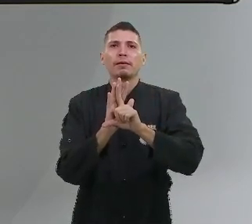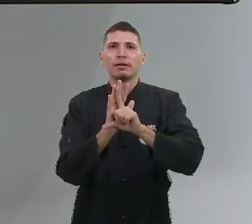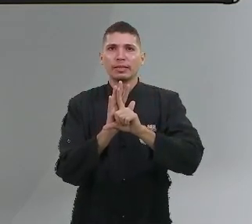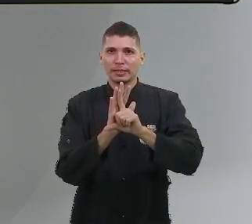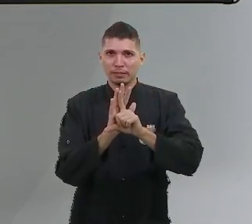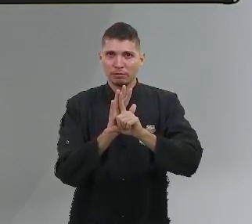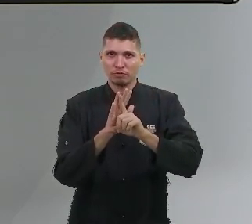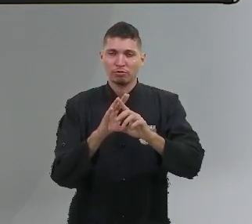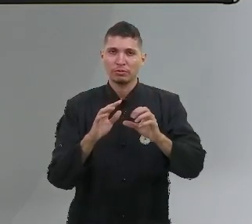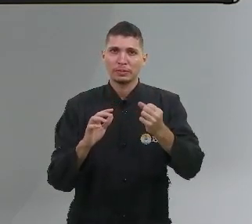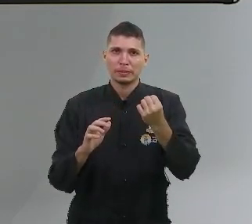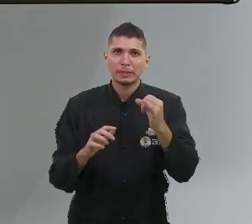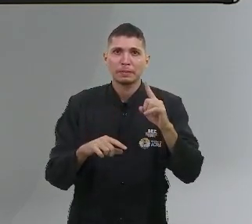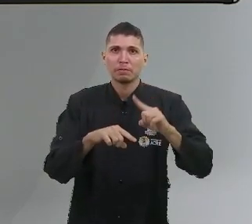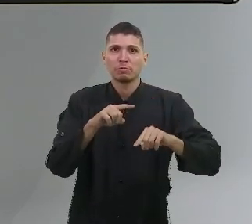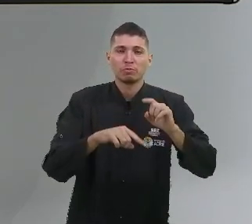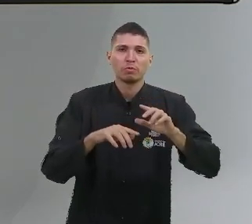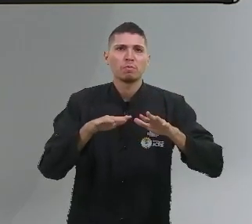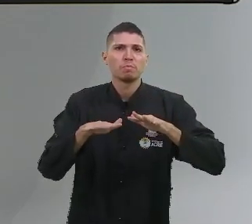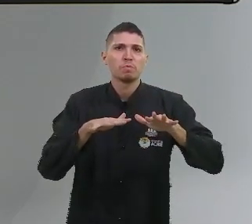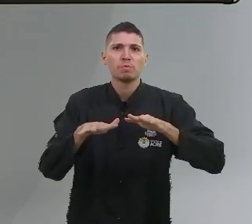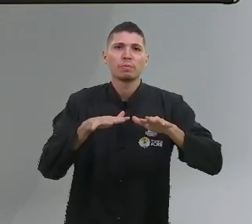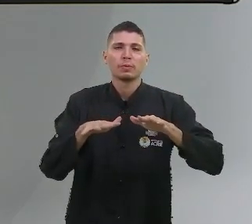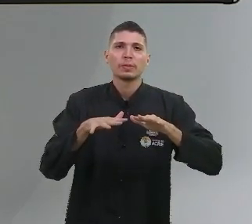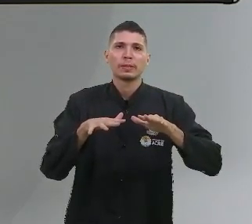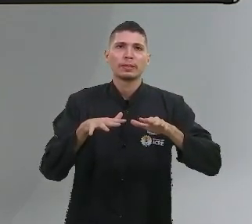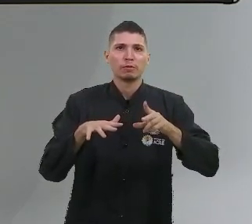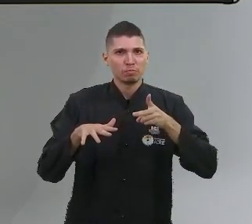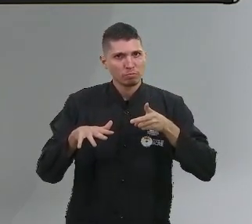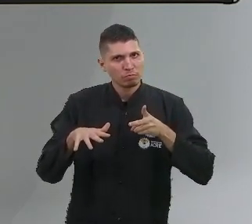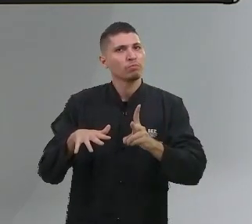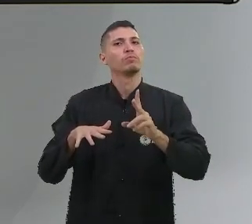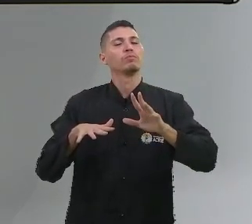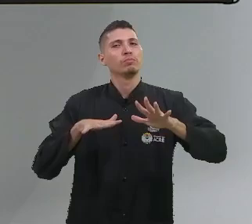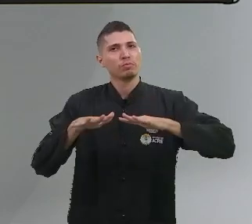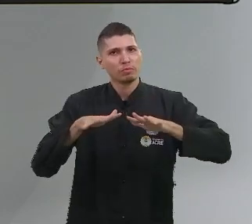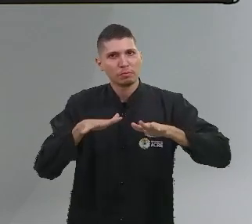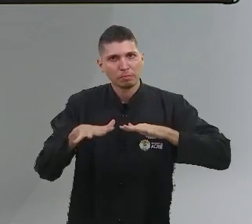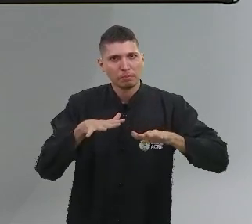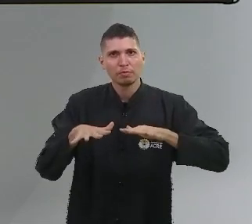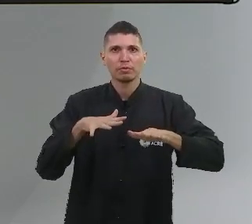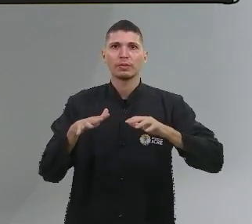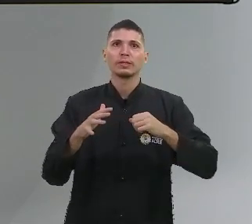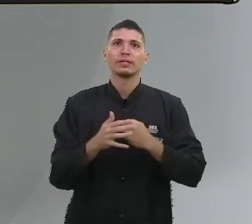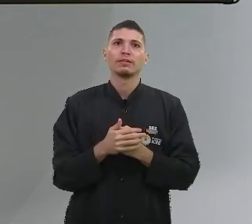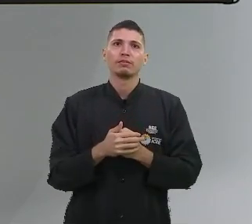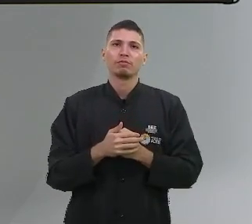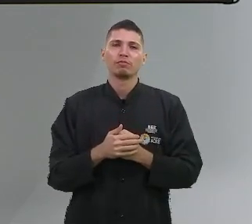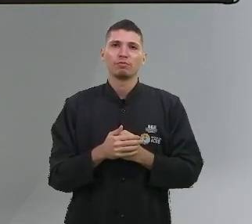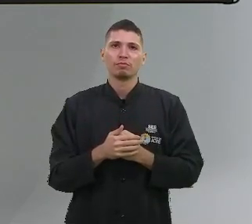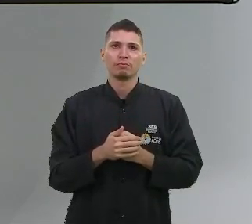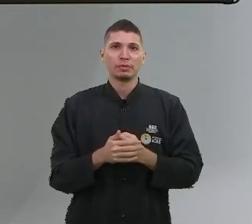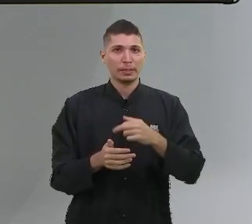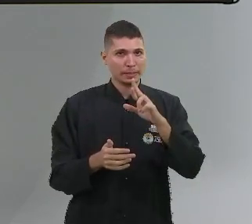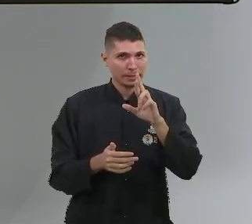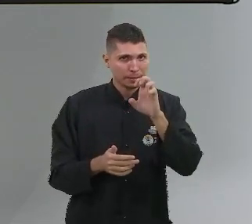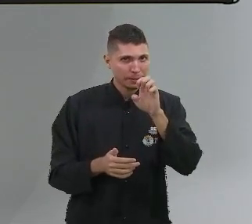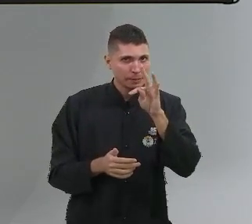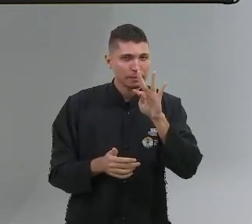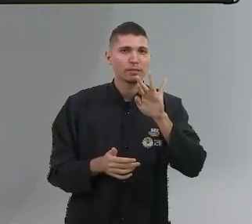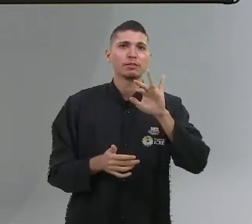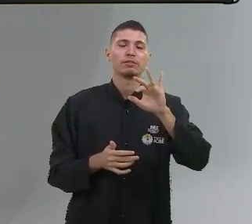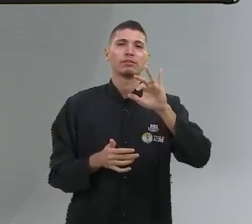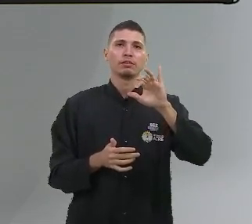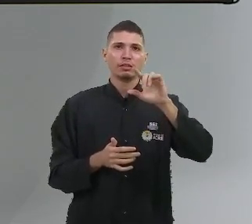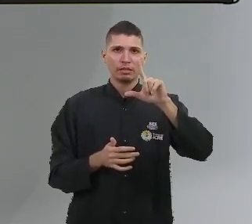está em movimento, a tendência desse corpo é permanecer em movimento, retilíneo e uniforme. Tá bom?